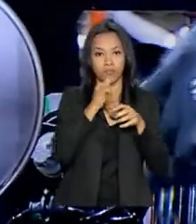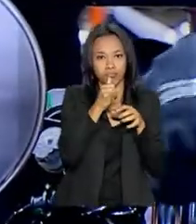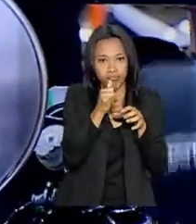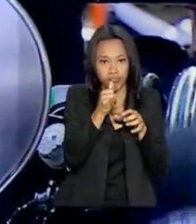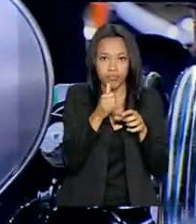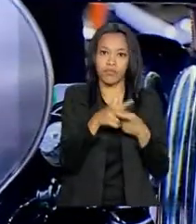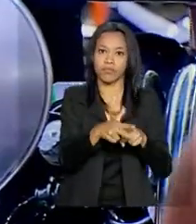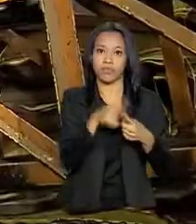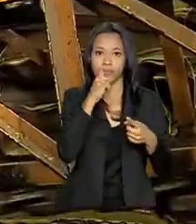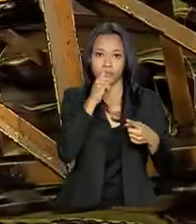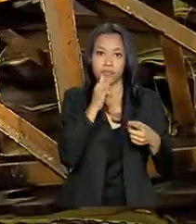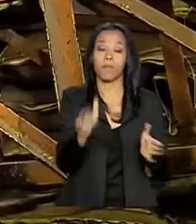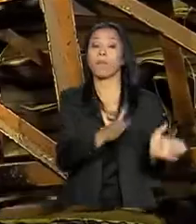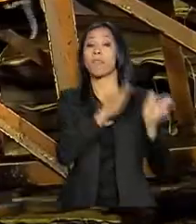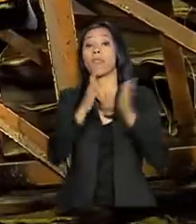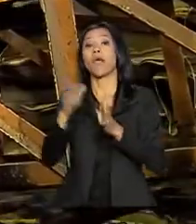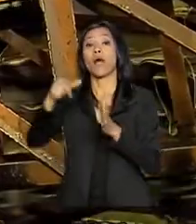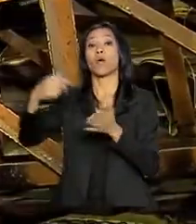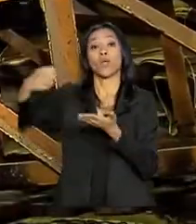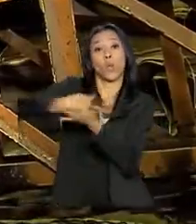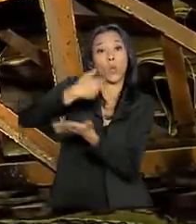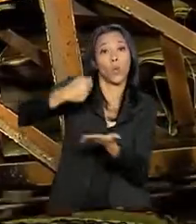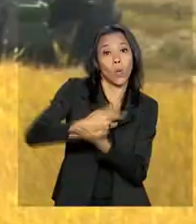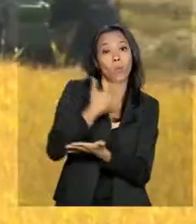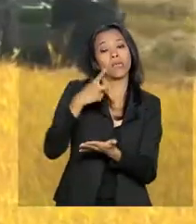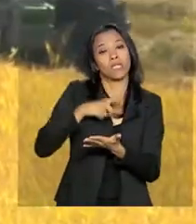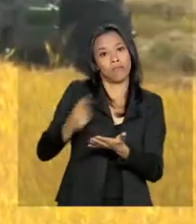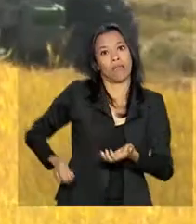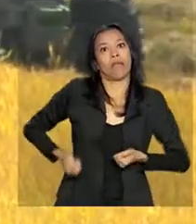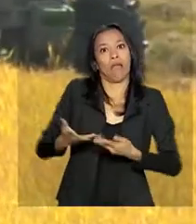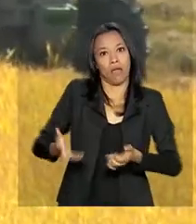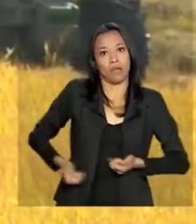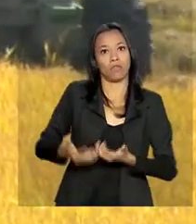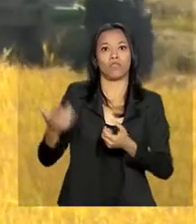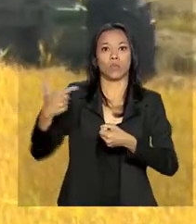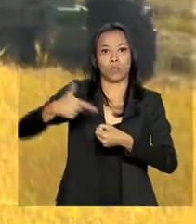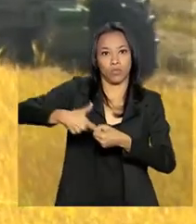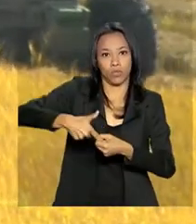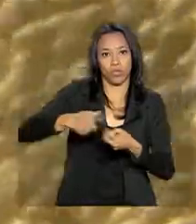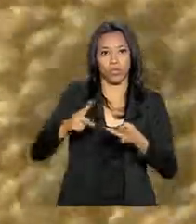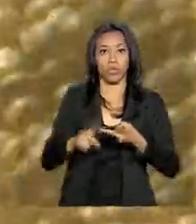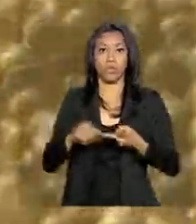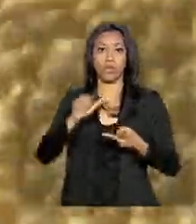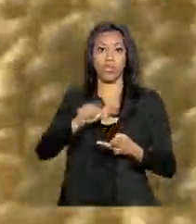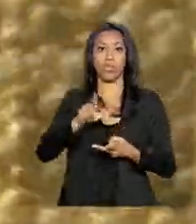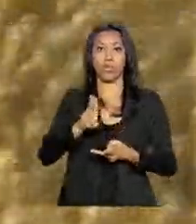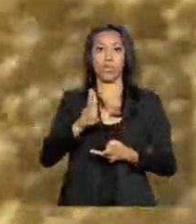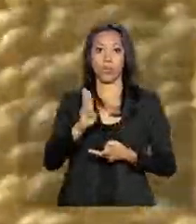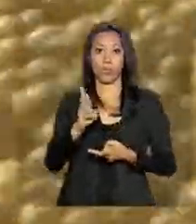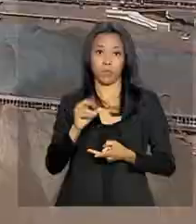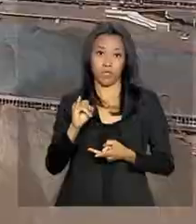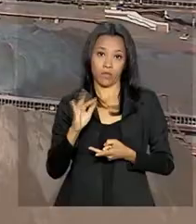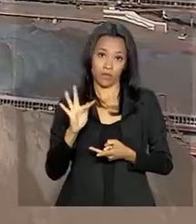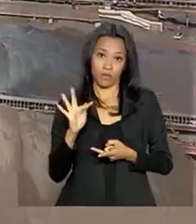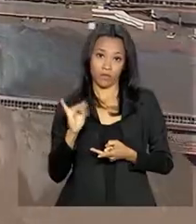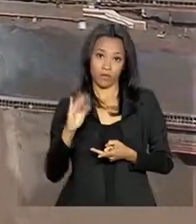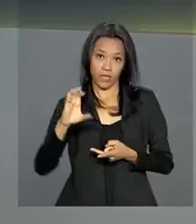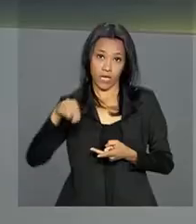nas importações, houve um crescimento nos gastos com combustíveis e lubrificantes.